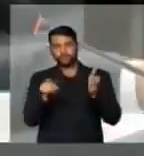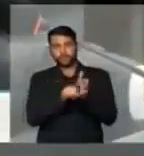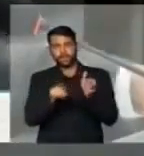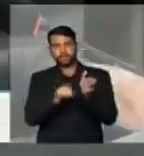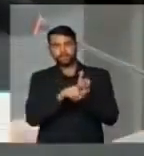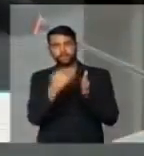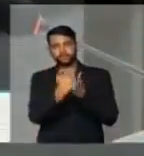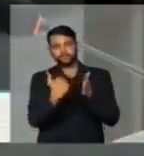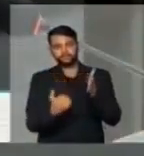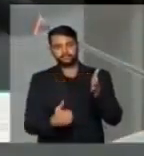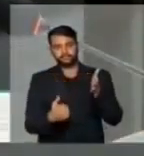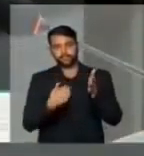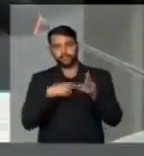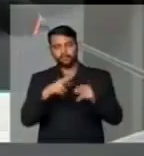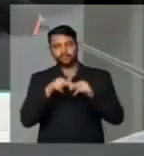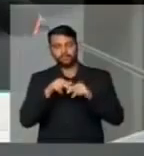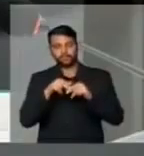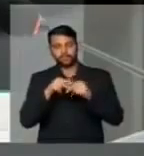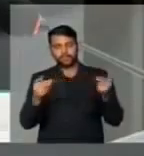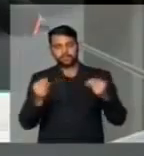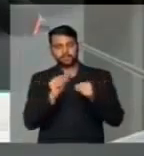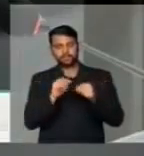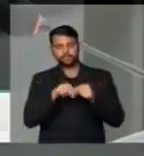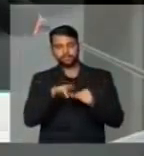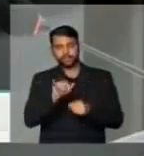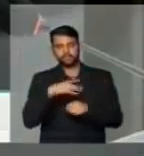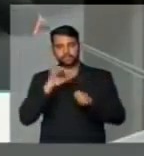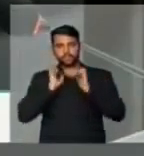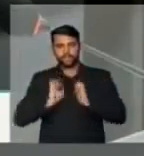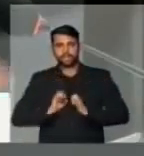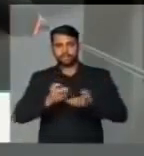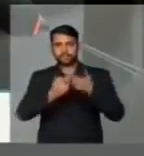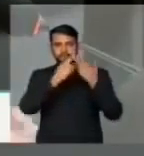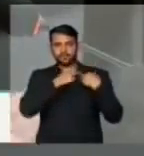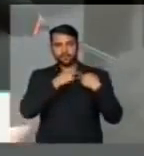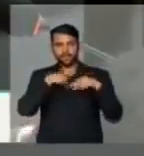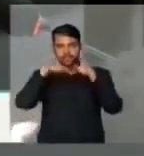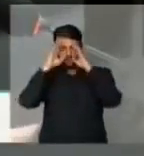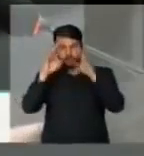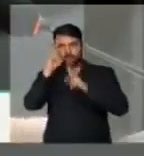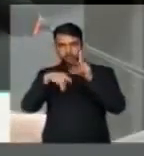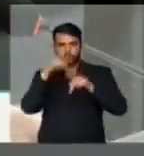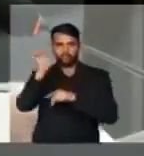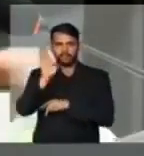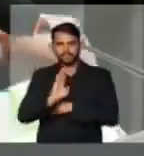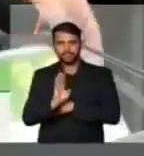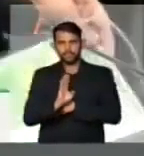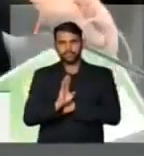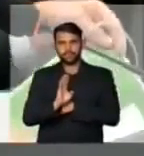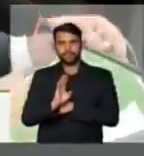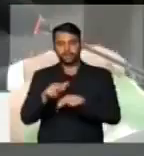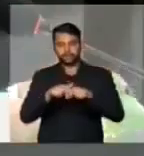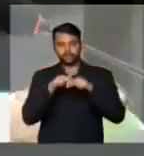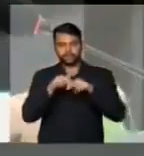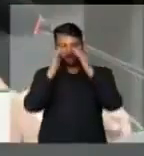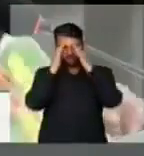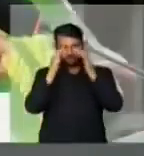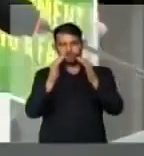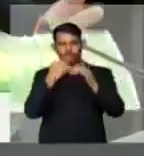maior. Quando eu vi aqui o ministro falar da sua luta pela democracia contra a